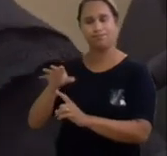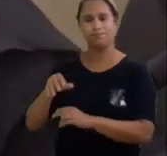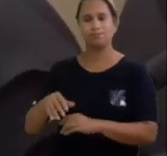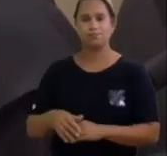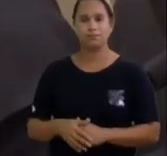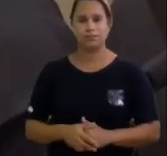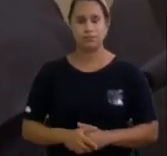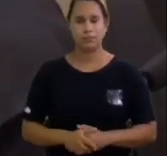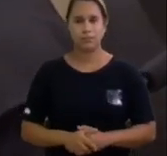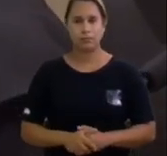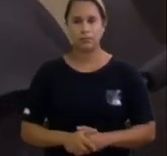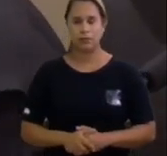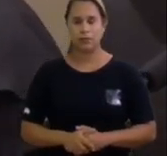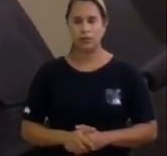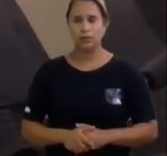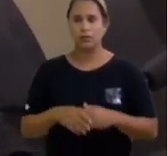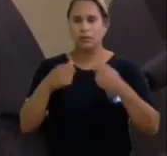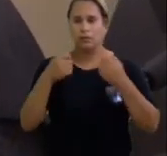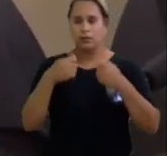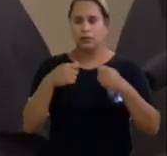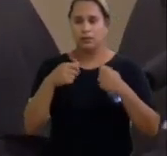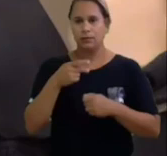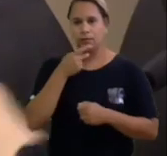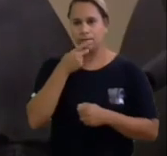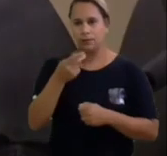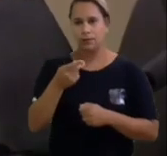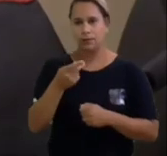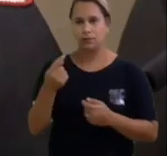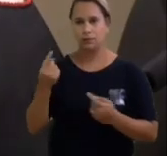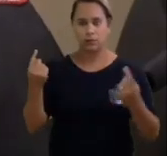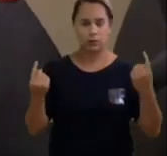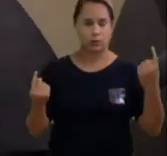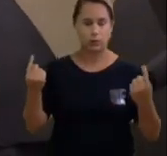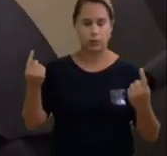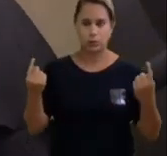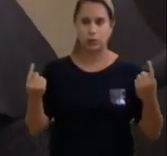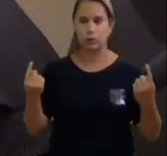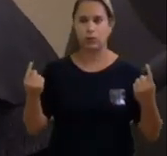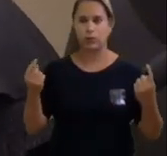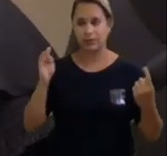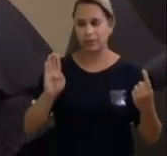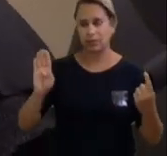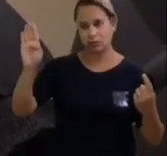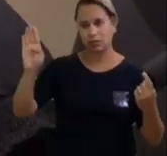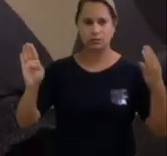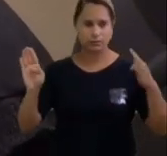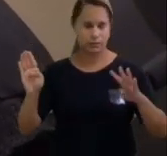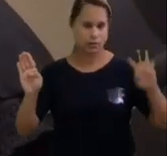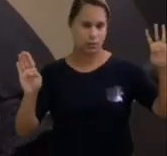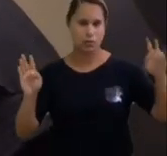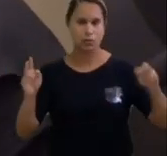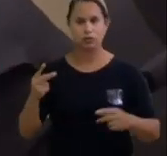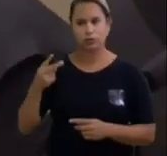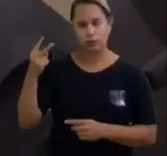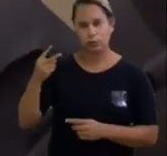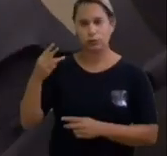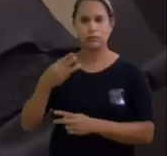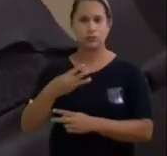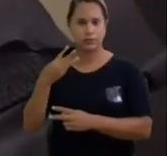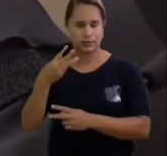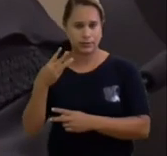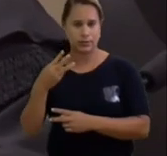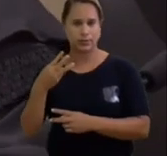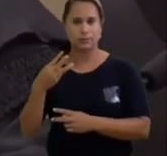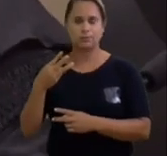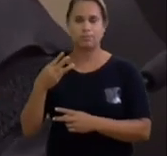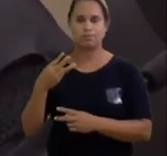E, além disso, é preciso dizer que os dois candidatos, segundo e terceiro colocados, nesse caso, nós tínhamos